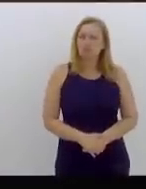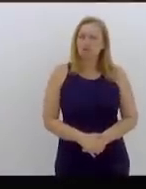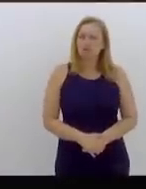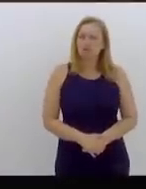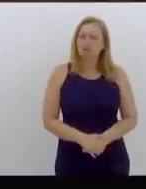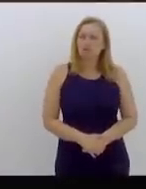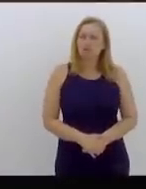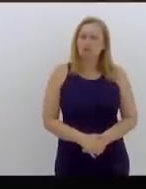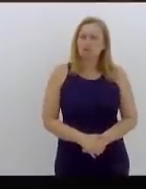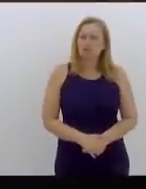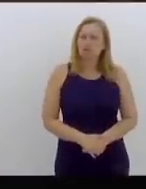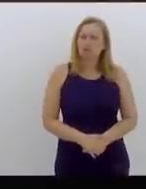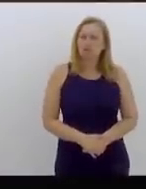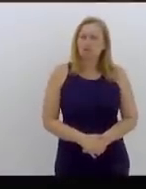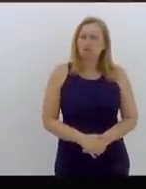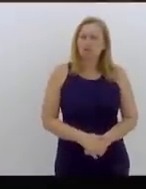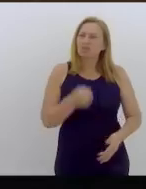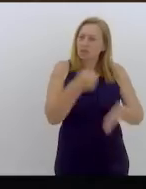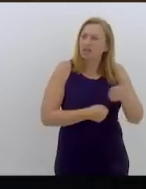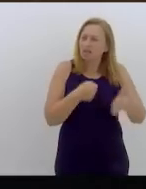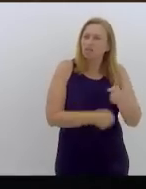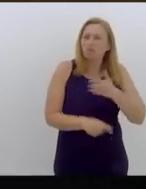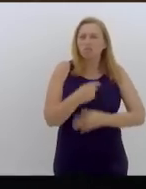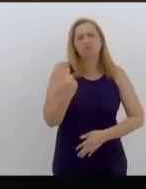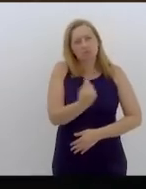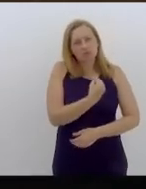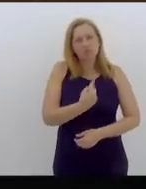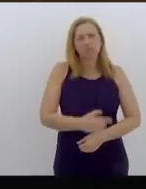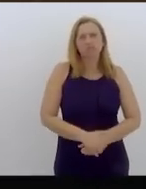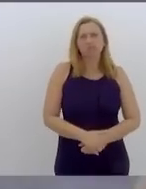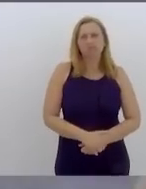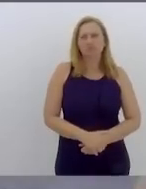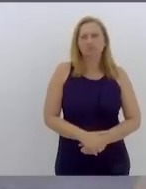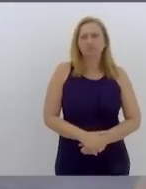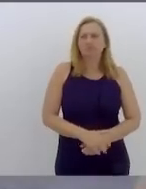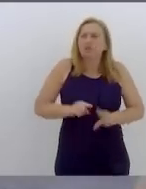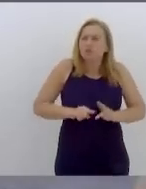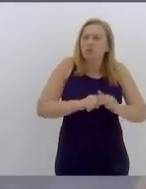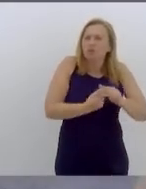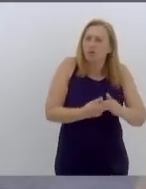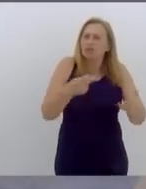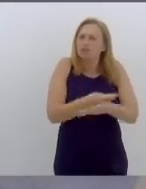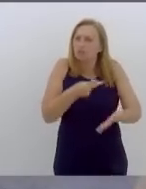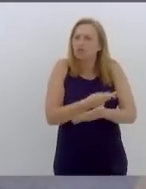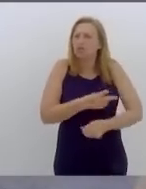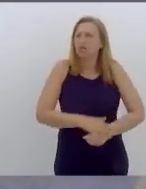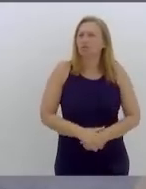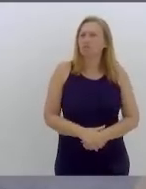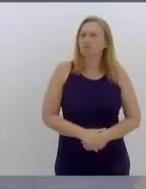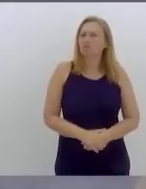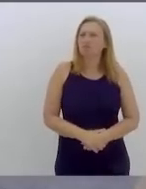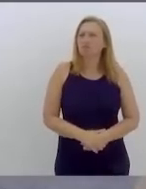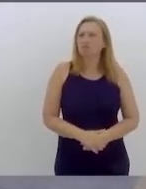isso é que a gente luta pessoal pela correção da Injustiça